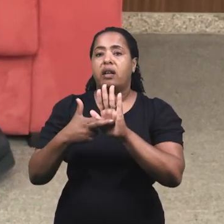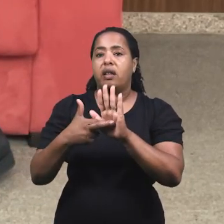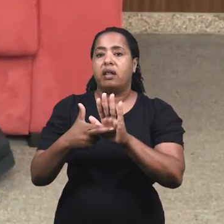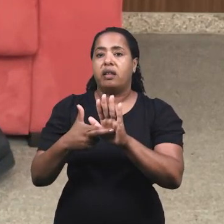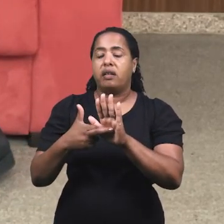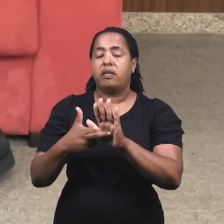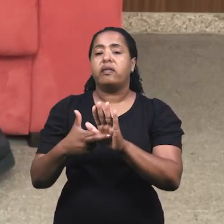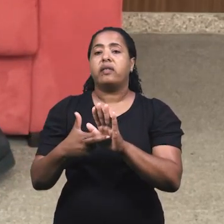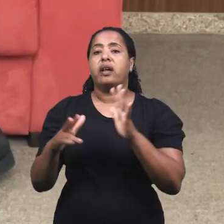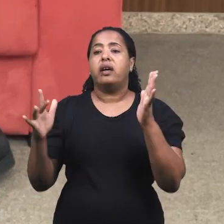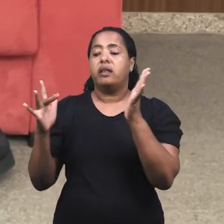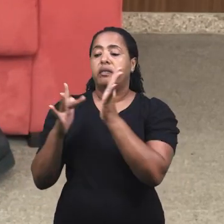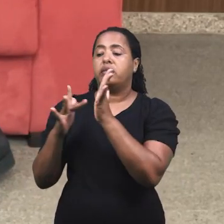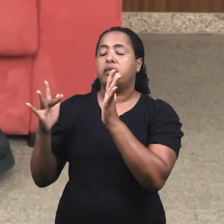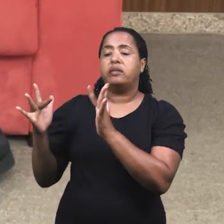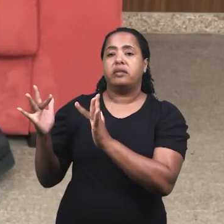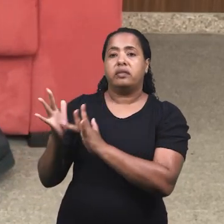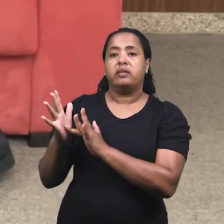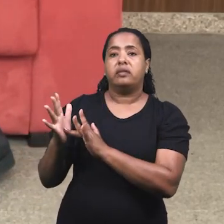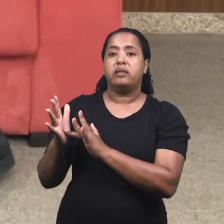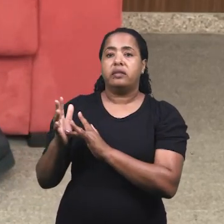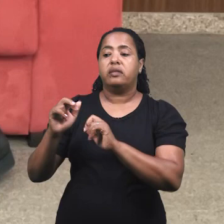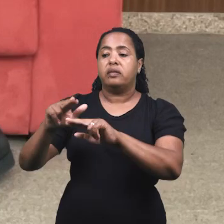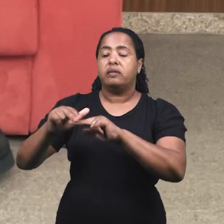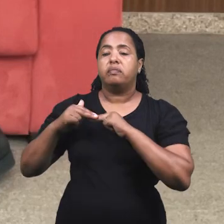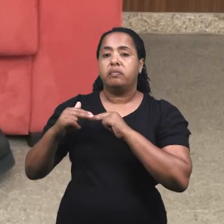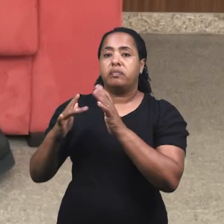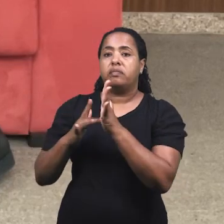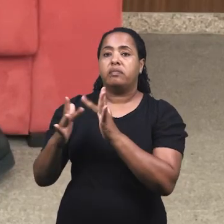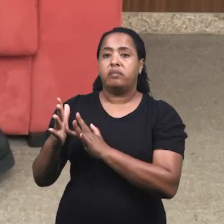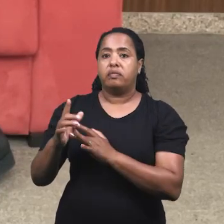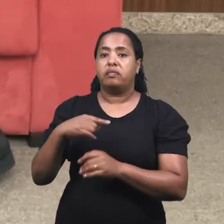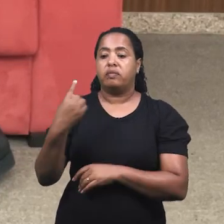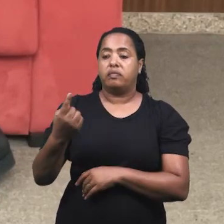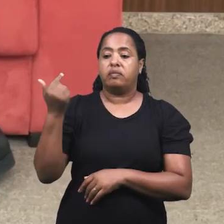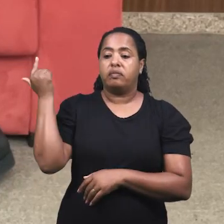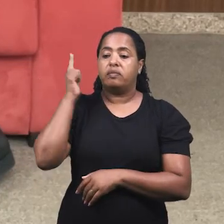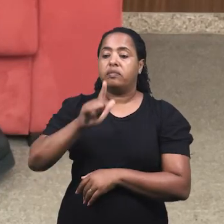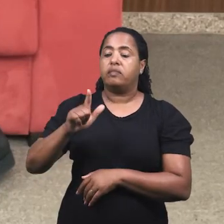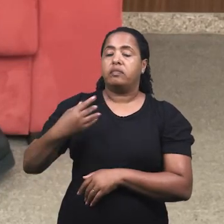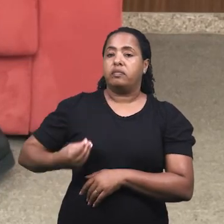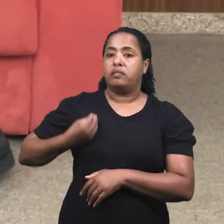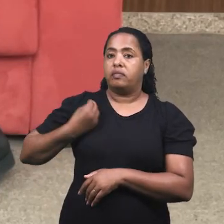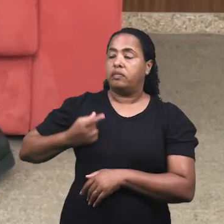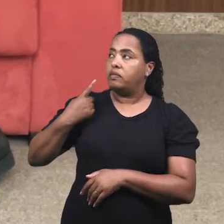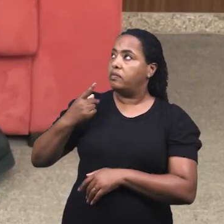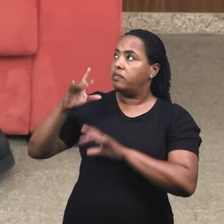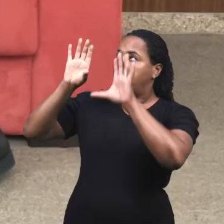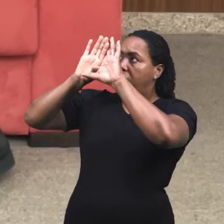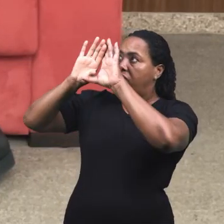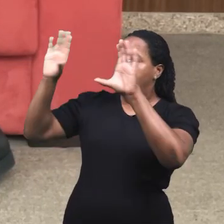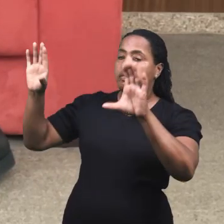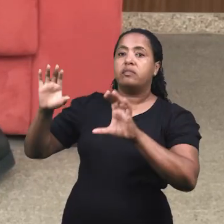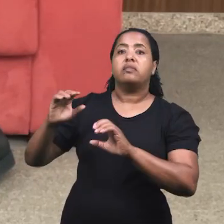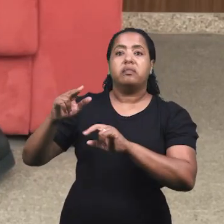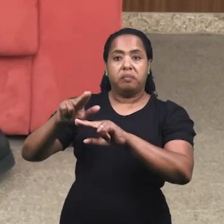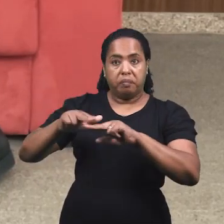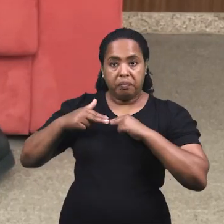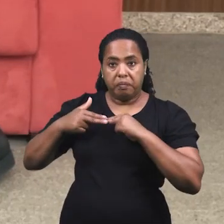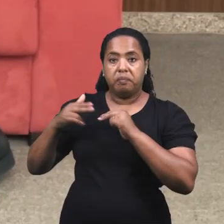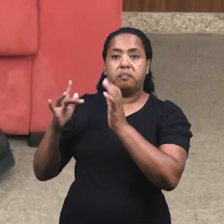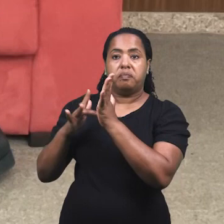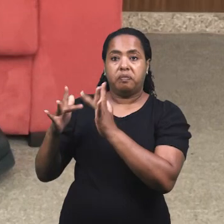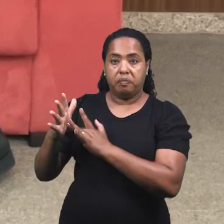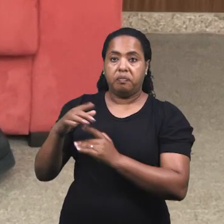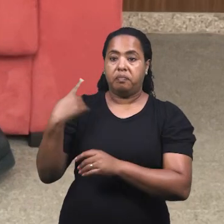comentou foi o Jordão, a figura apontando profeticamente para a figura do Senhor Jesus. É através dele que nós temos a